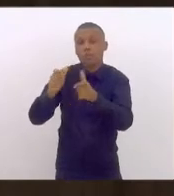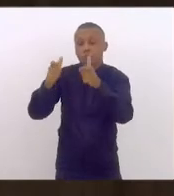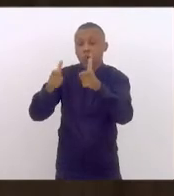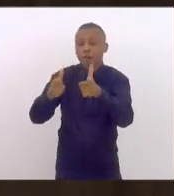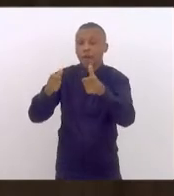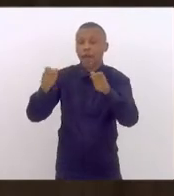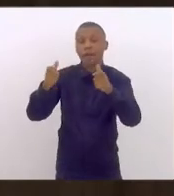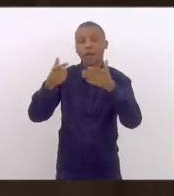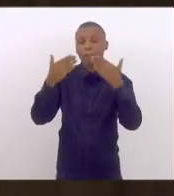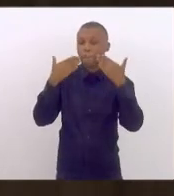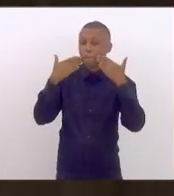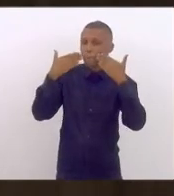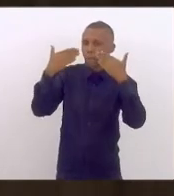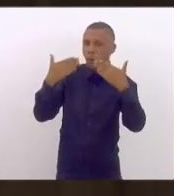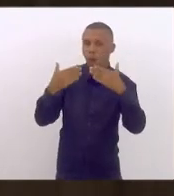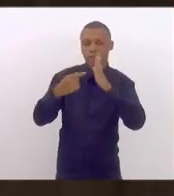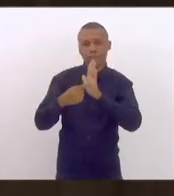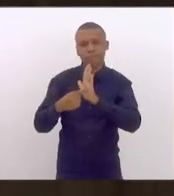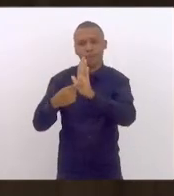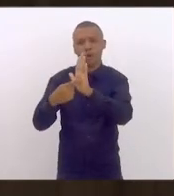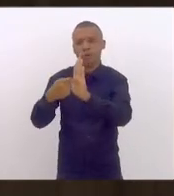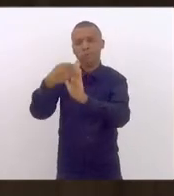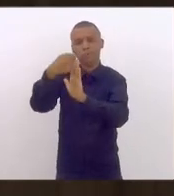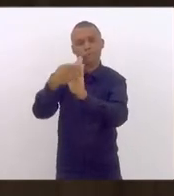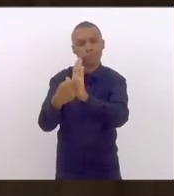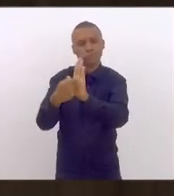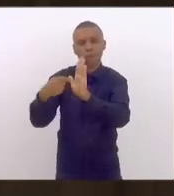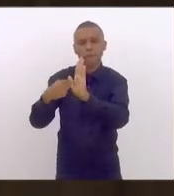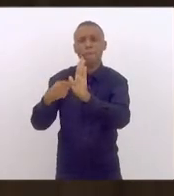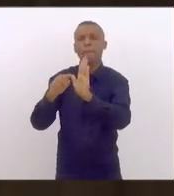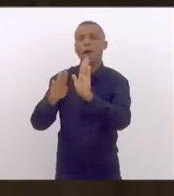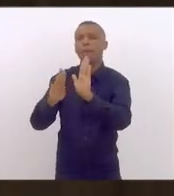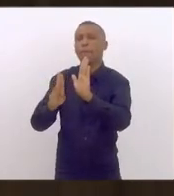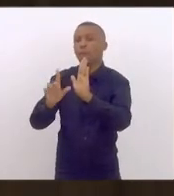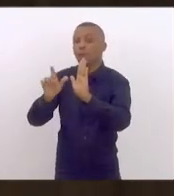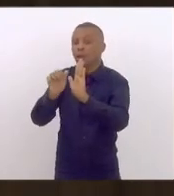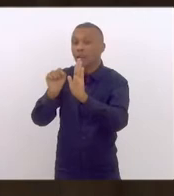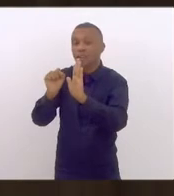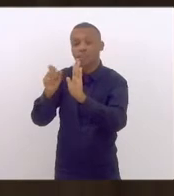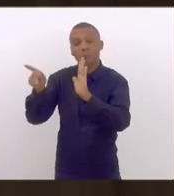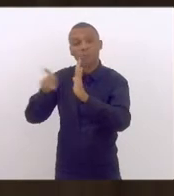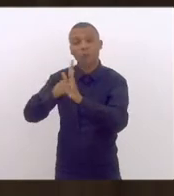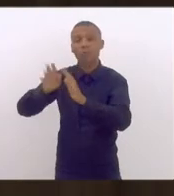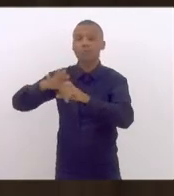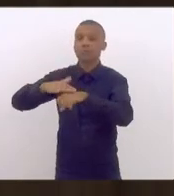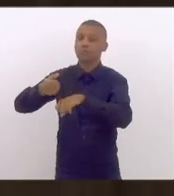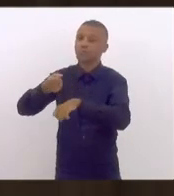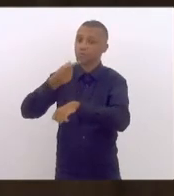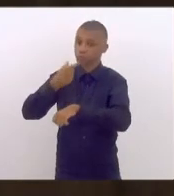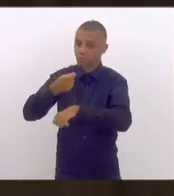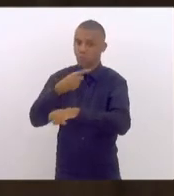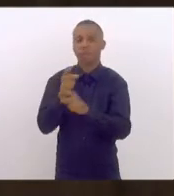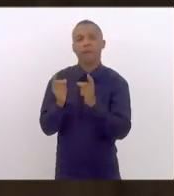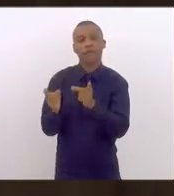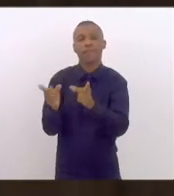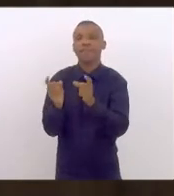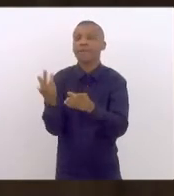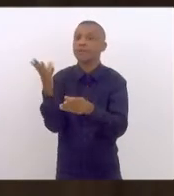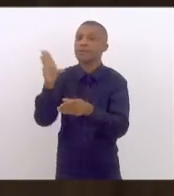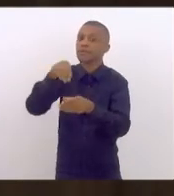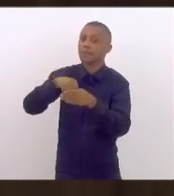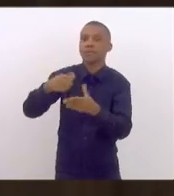visível compêndio de Bula bulas dos medicamentos dispostos na farmácia